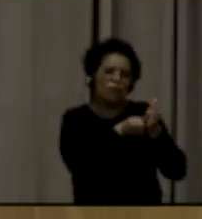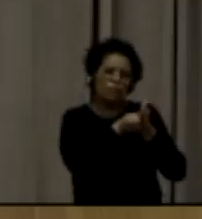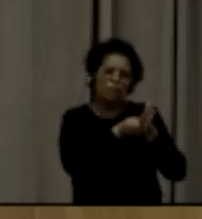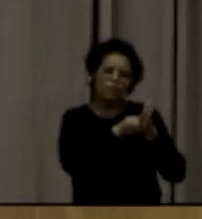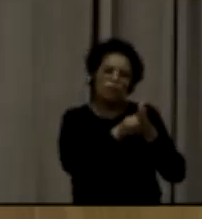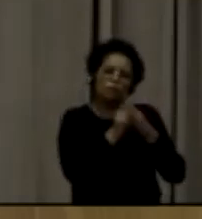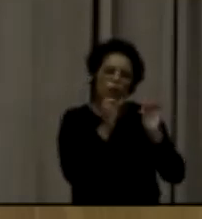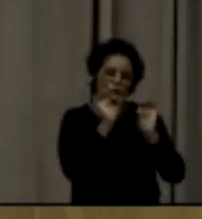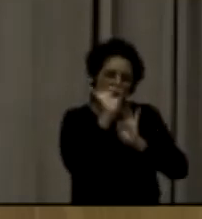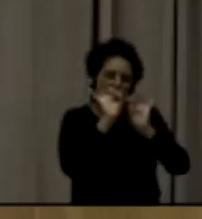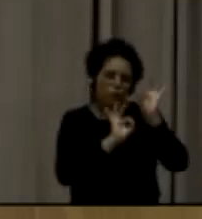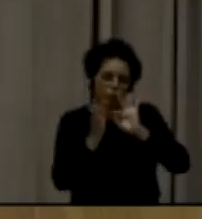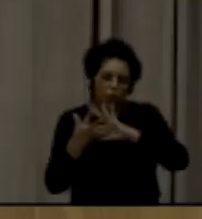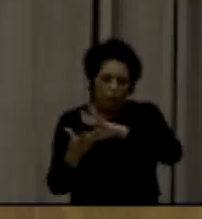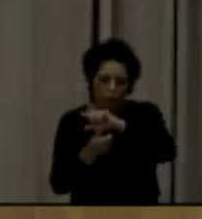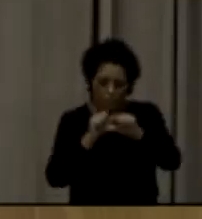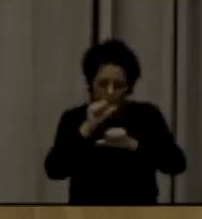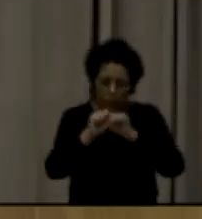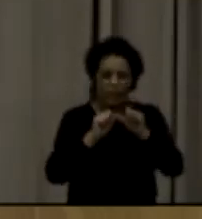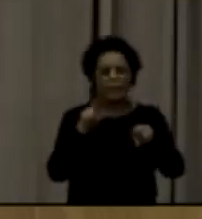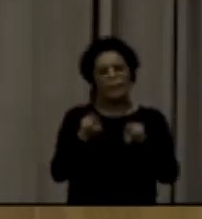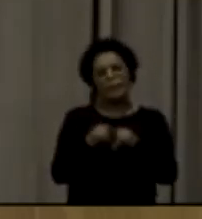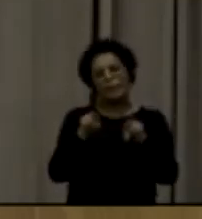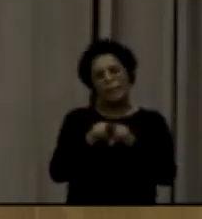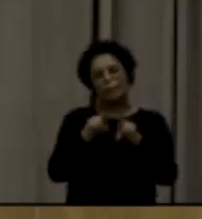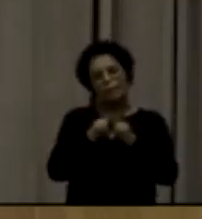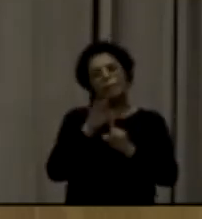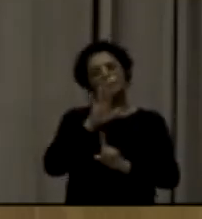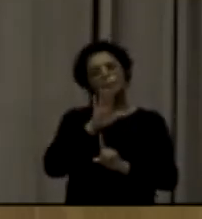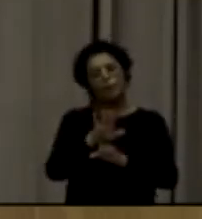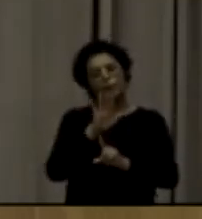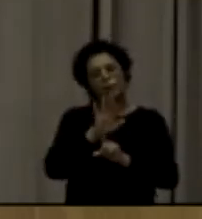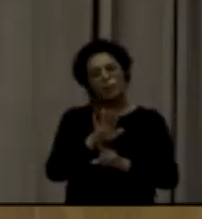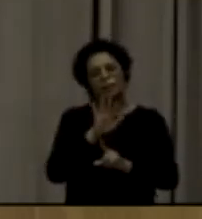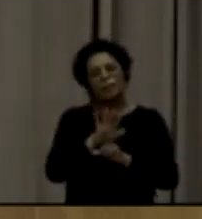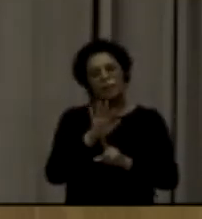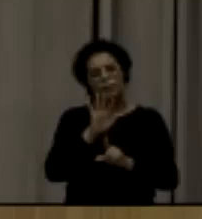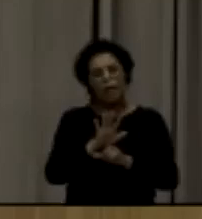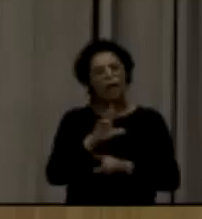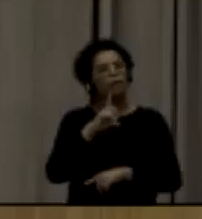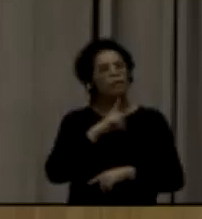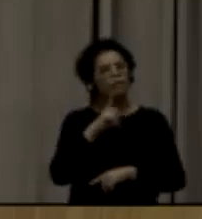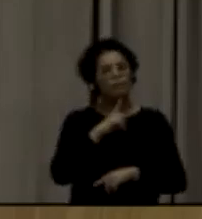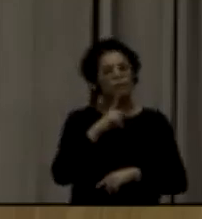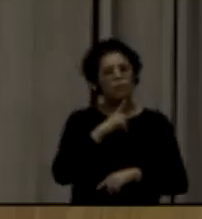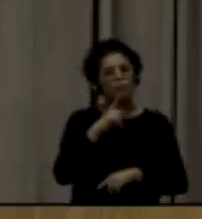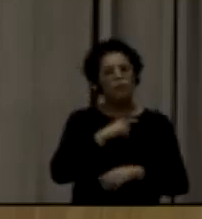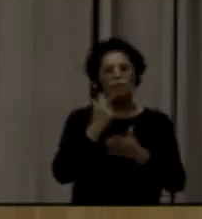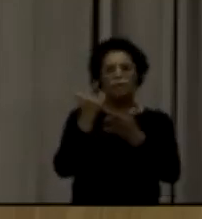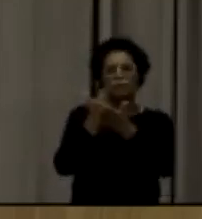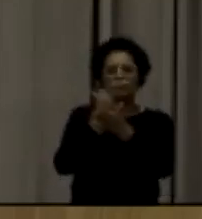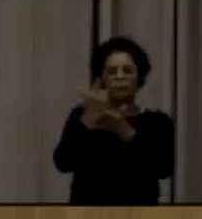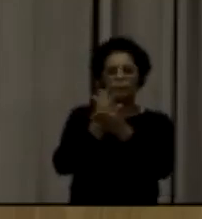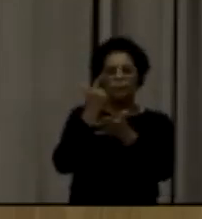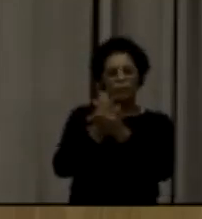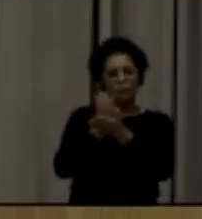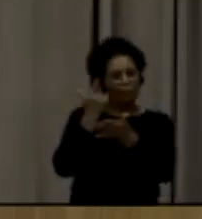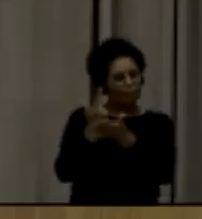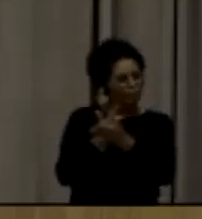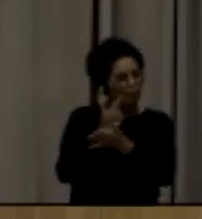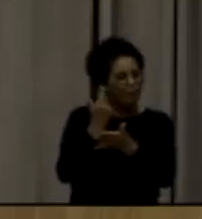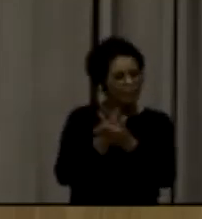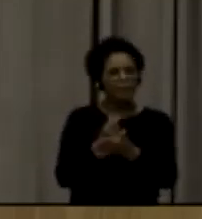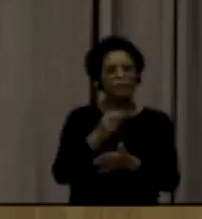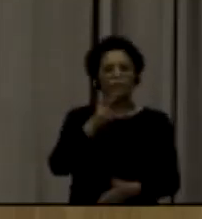da reconfiguração do mundo e, sobretudo, eu gostaria de dizer que nós temos um livro de Vicente Navarro que